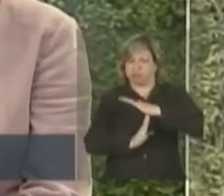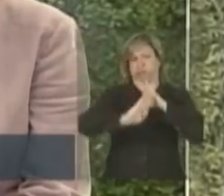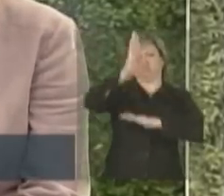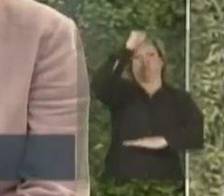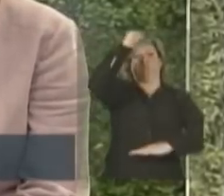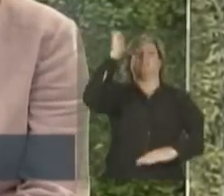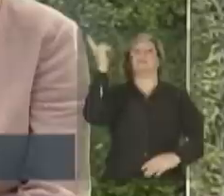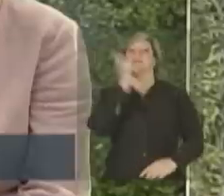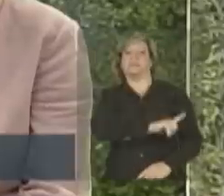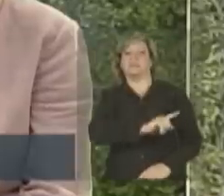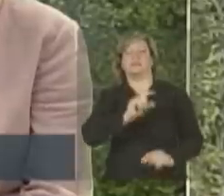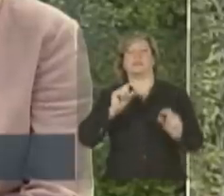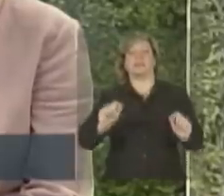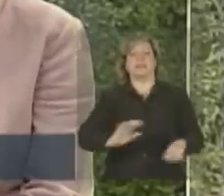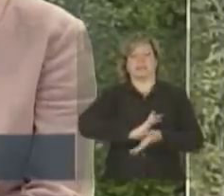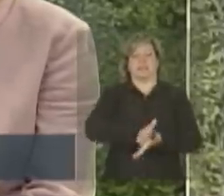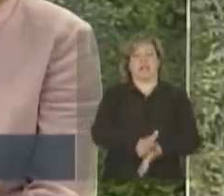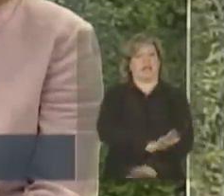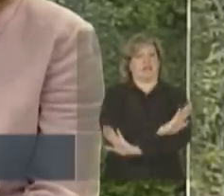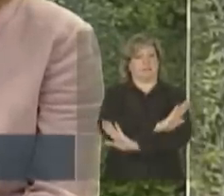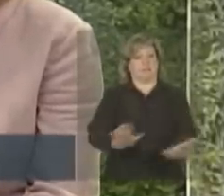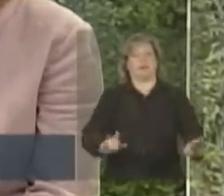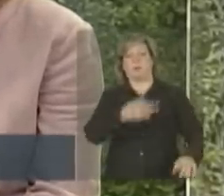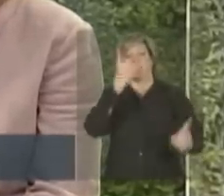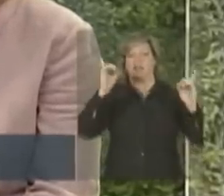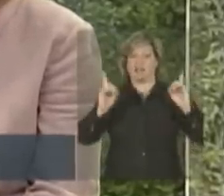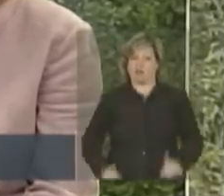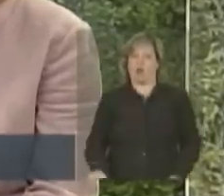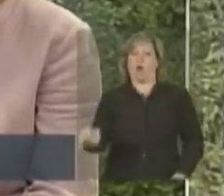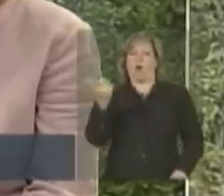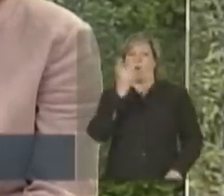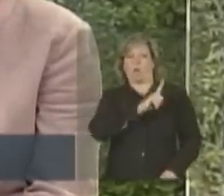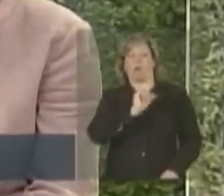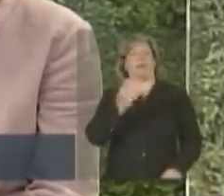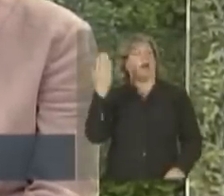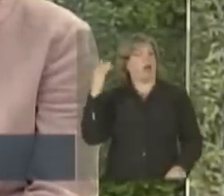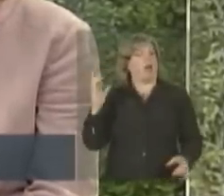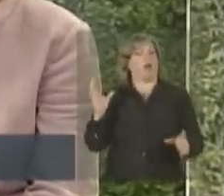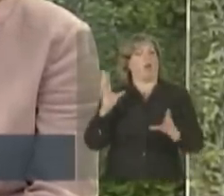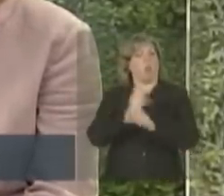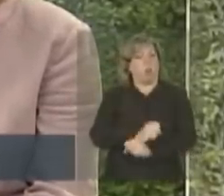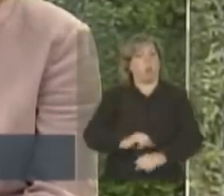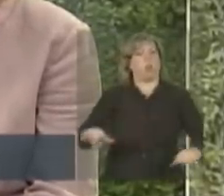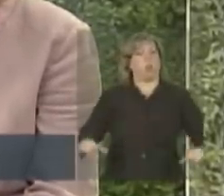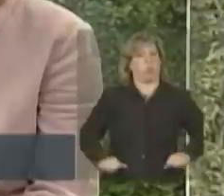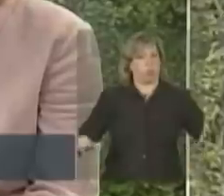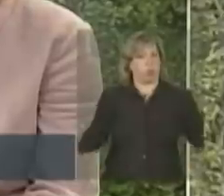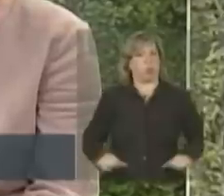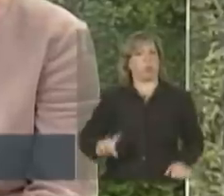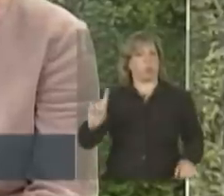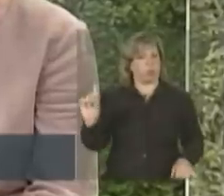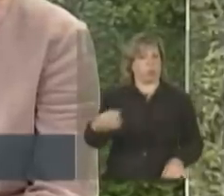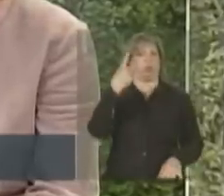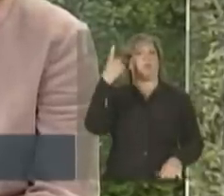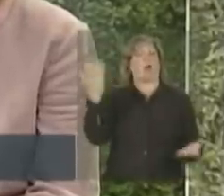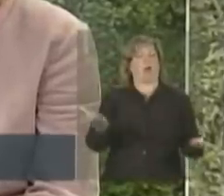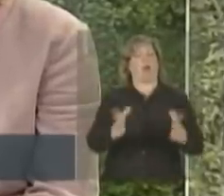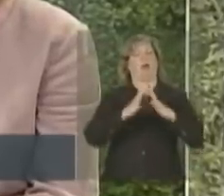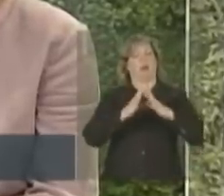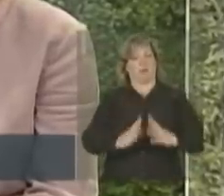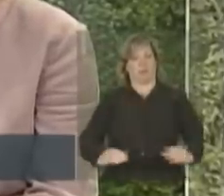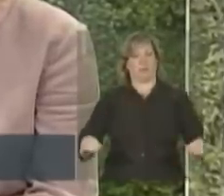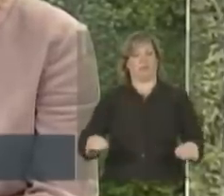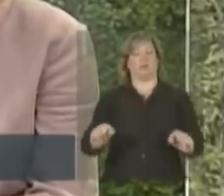histórica condição de segregação a que as pessoas com deficiência foram colocadas ao longo de toda a vida nacional.